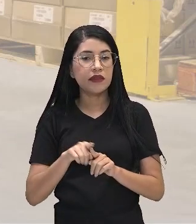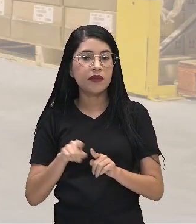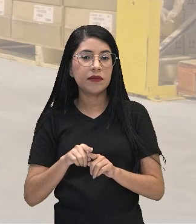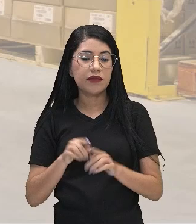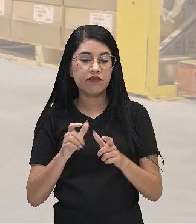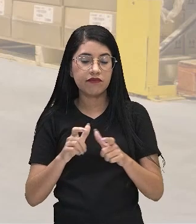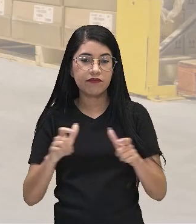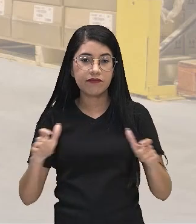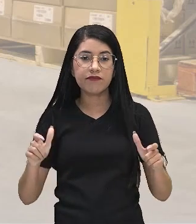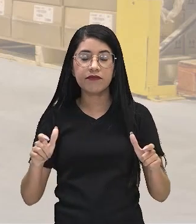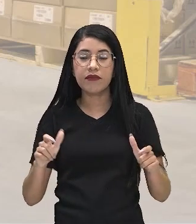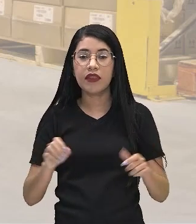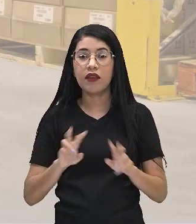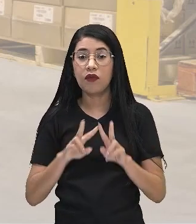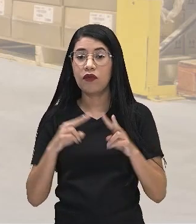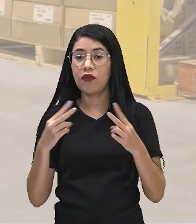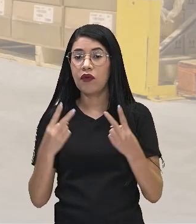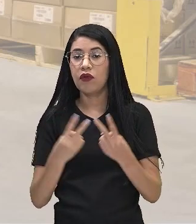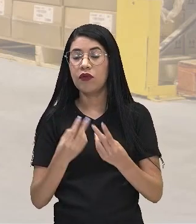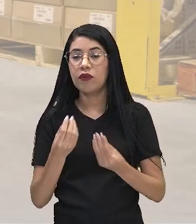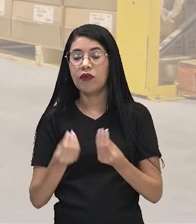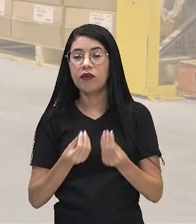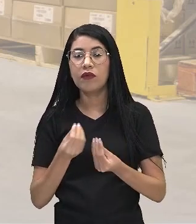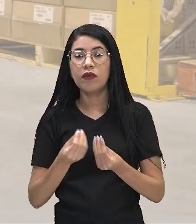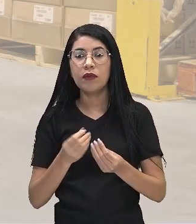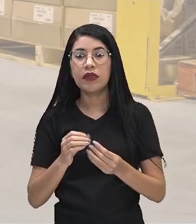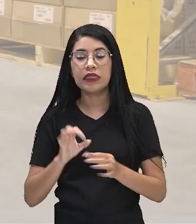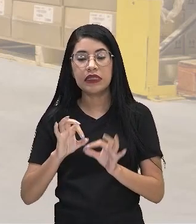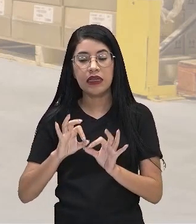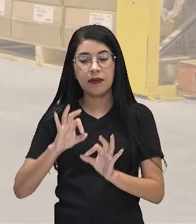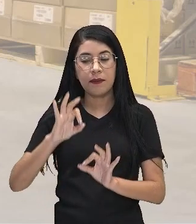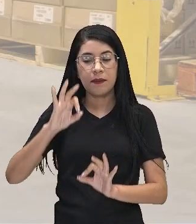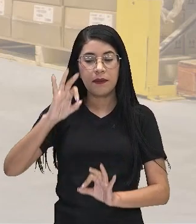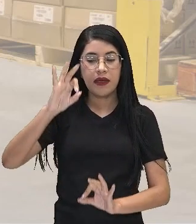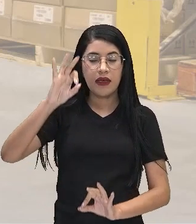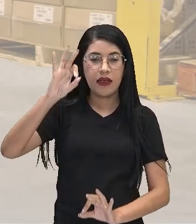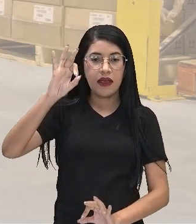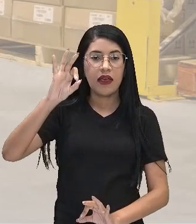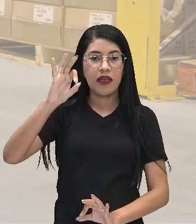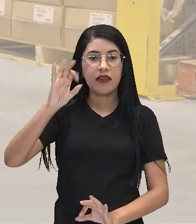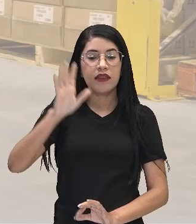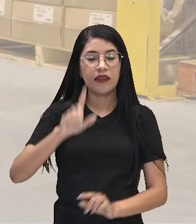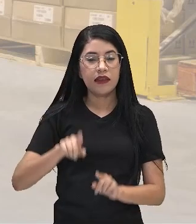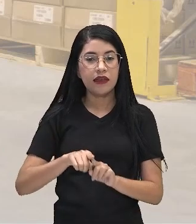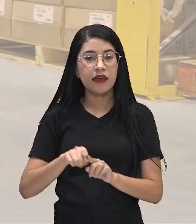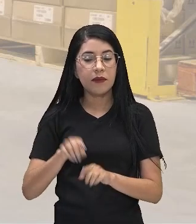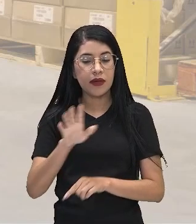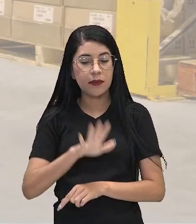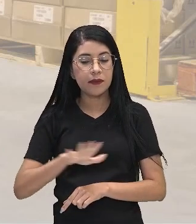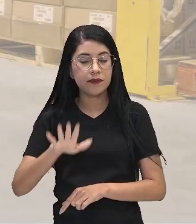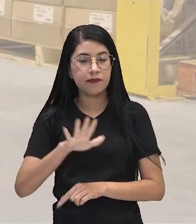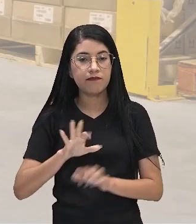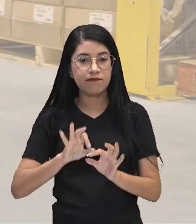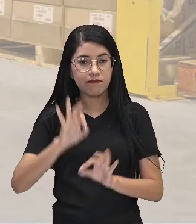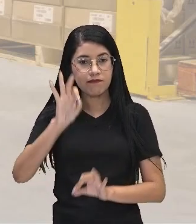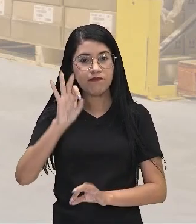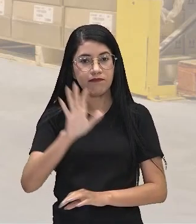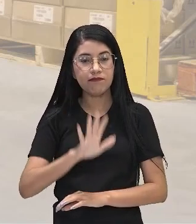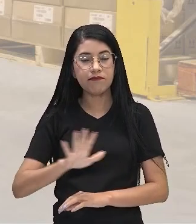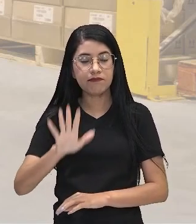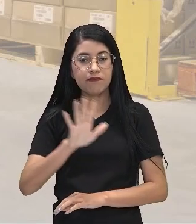Então, para o volume é assim, né? Quanto maior a altura, e mais espaço eu terei dentro de um